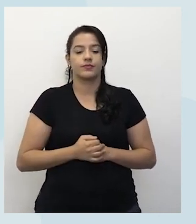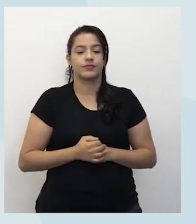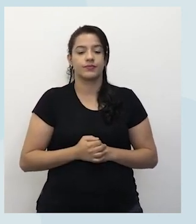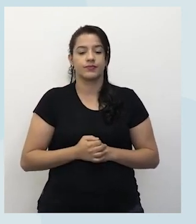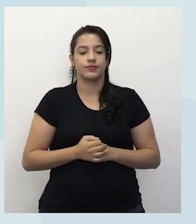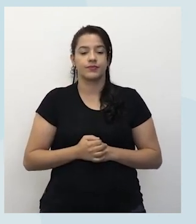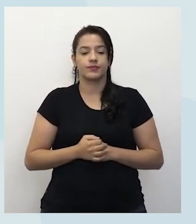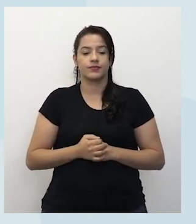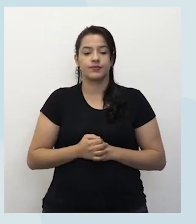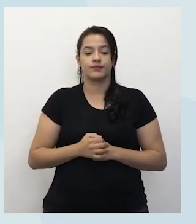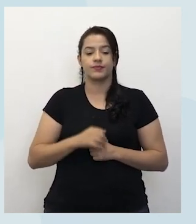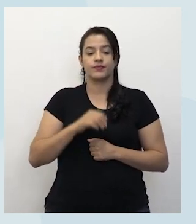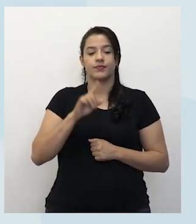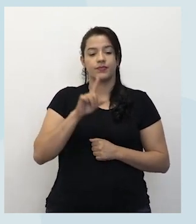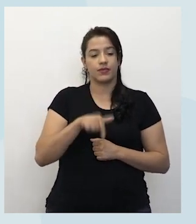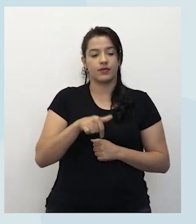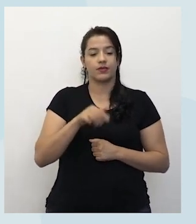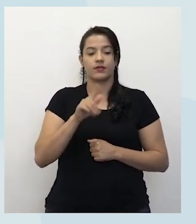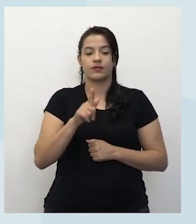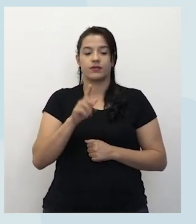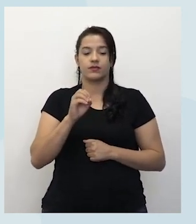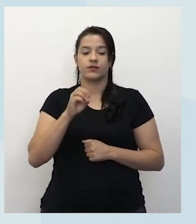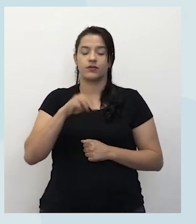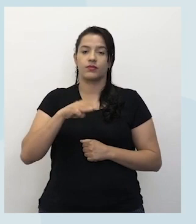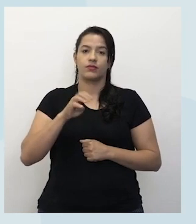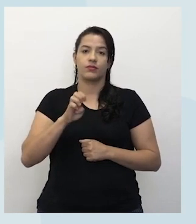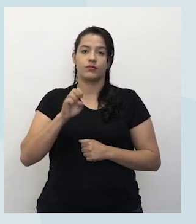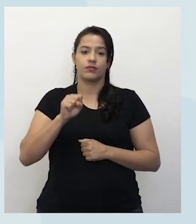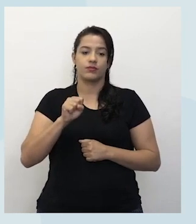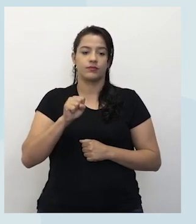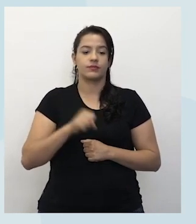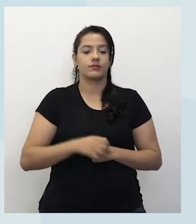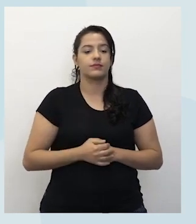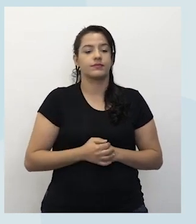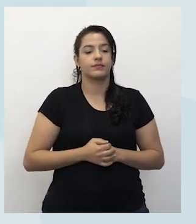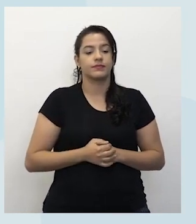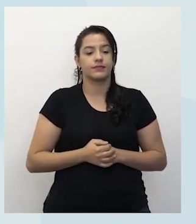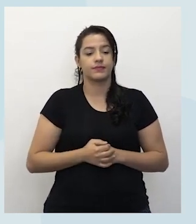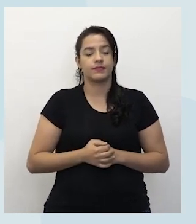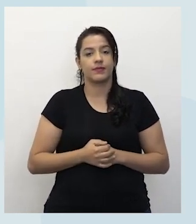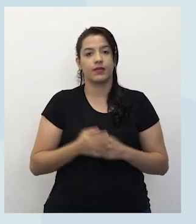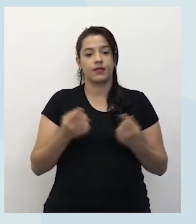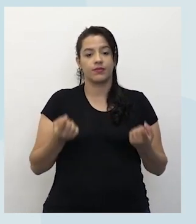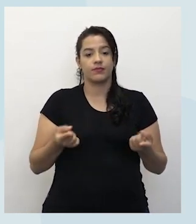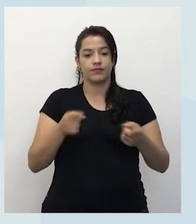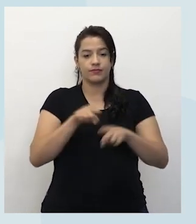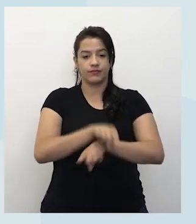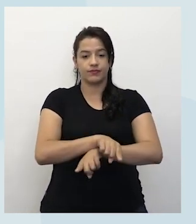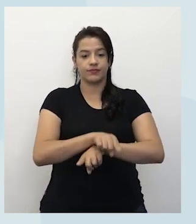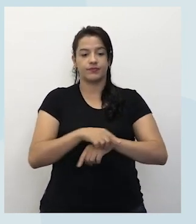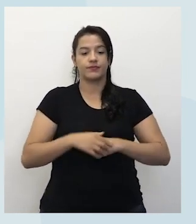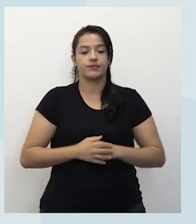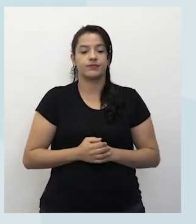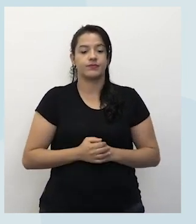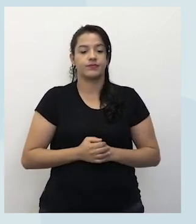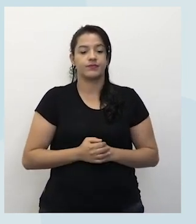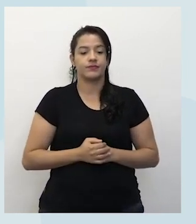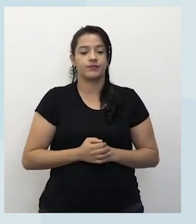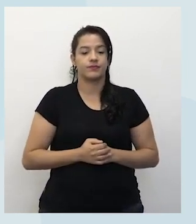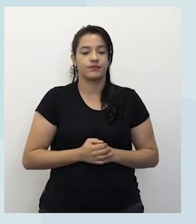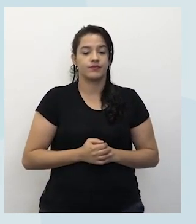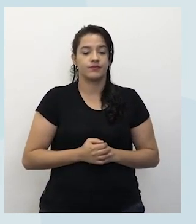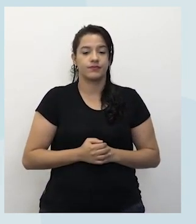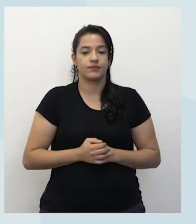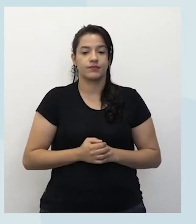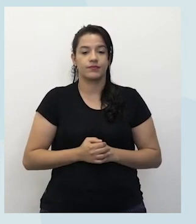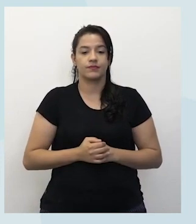é Gomes. A gente vai inverter agora. Eu vou fazer o contrário e aí o João. O João. I think. Ok. I don't think.